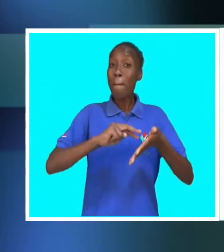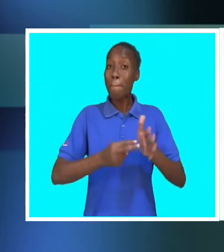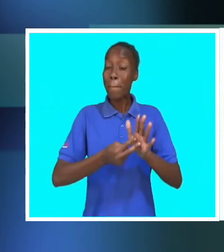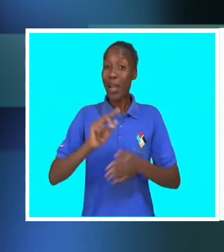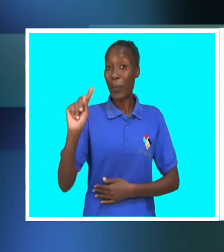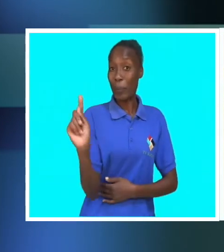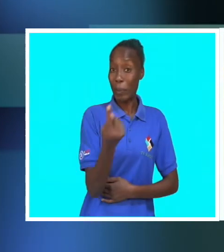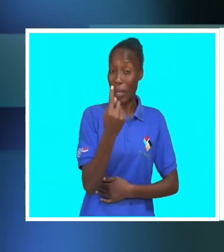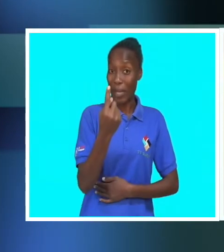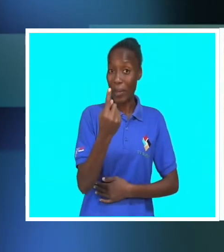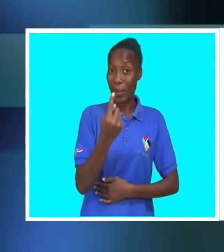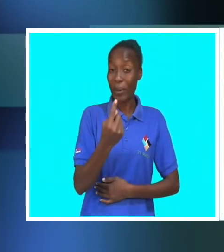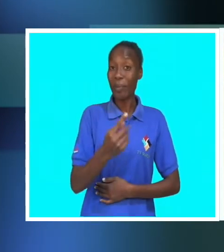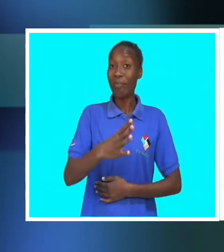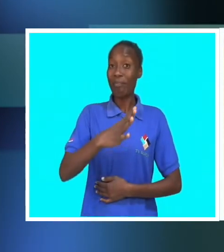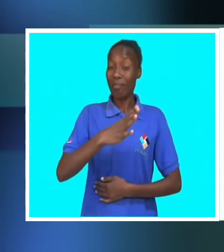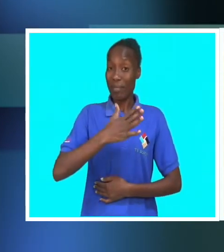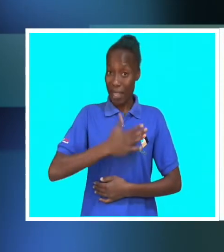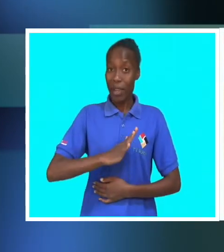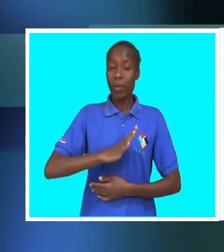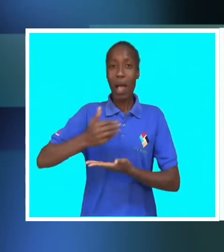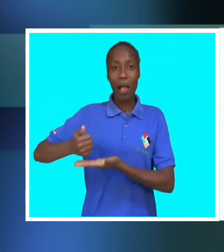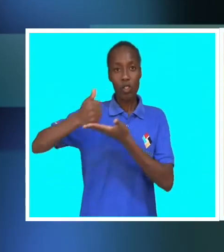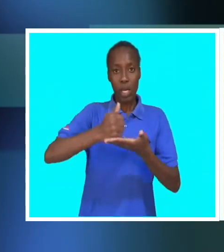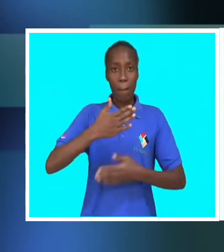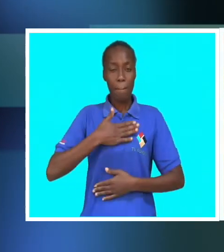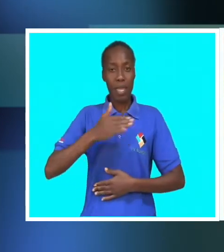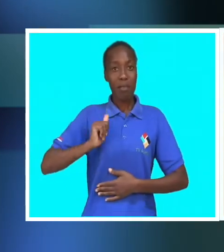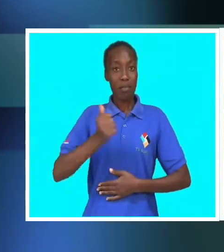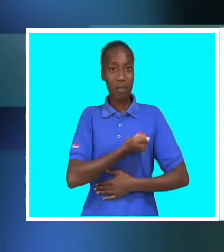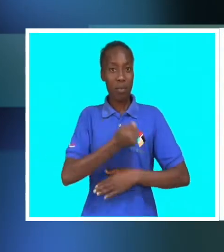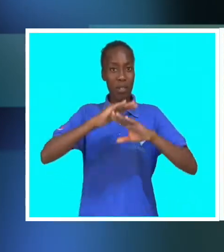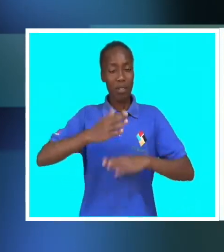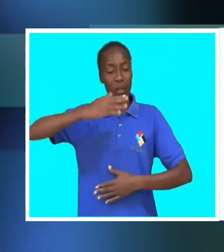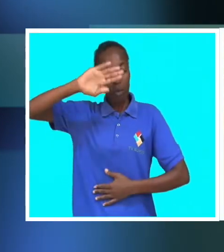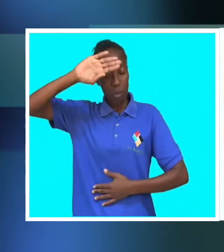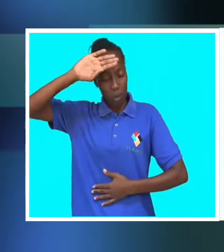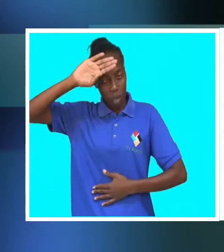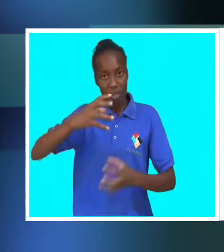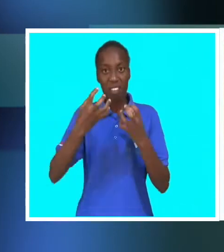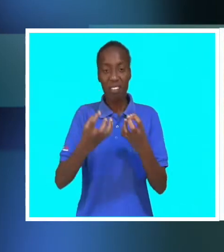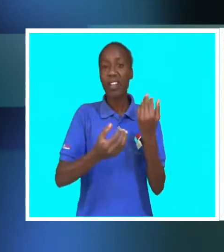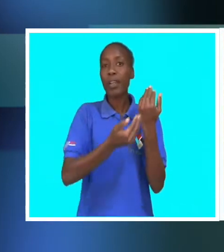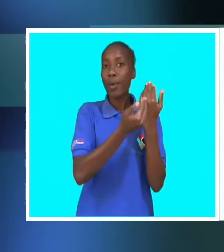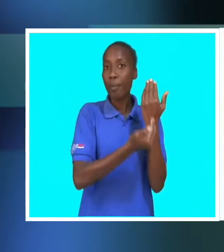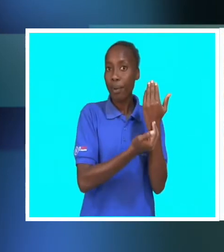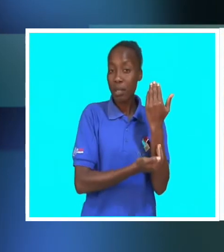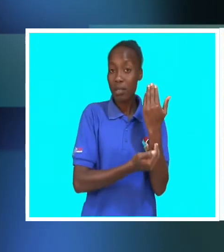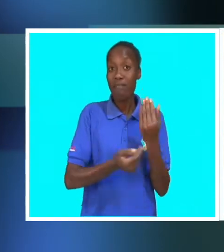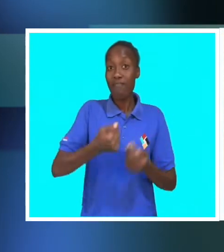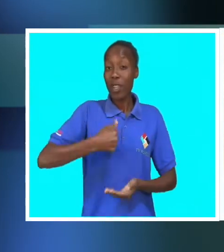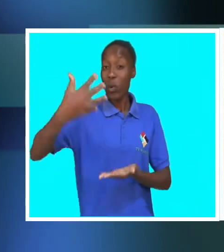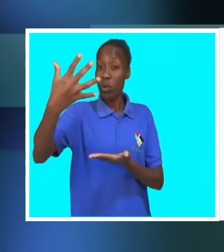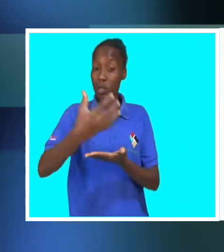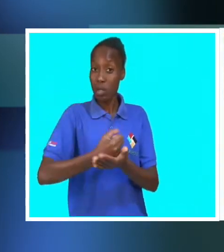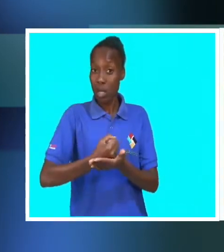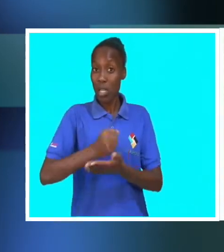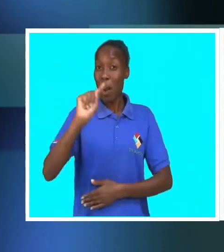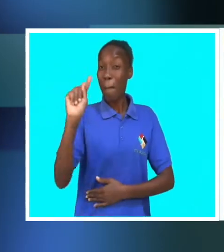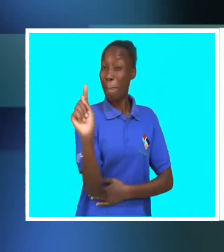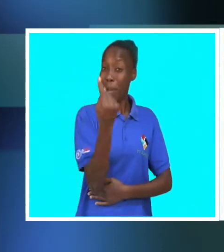O plano que eu tenho, primeiro, quero ajudar a minha sobrinha, que está doente, que quer ser operada. Então,